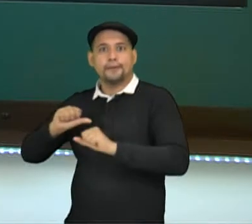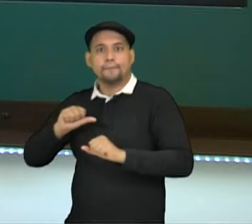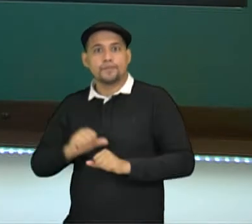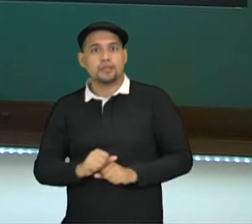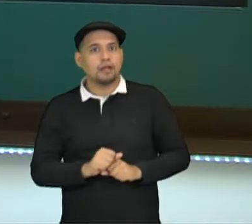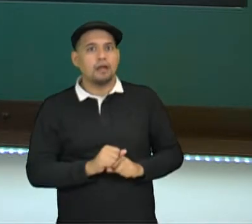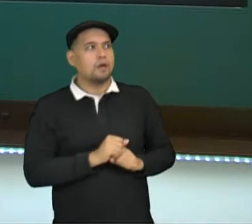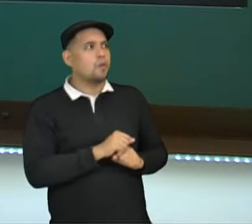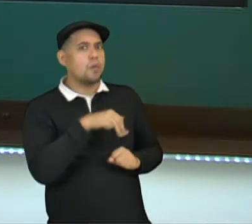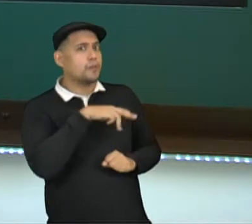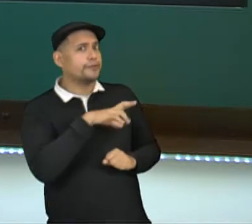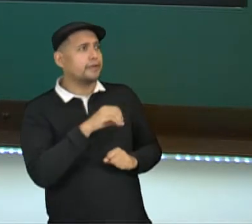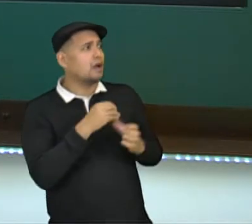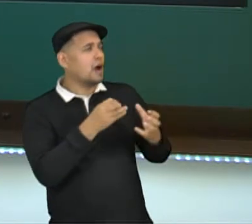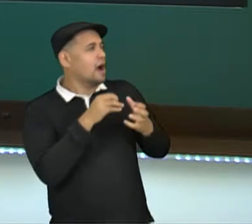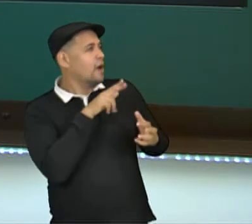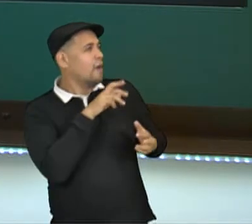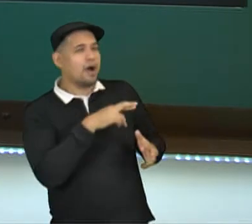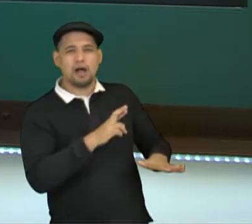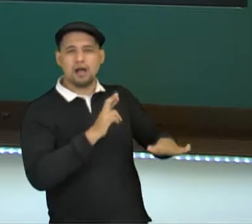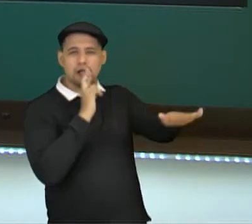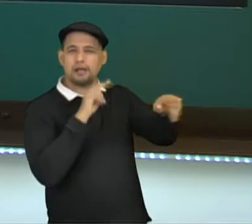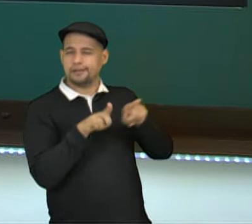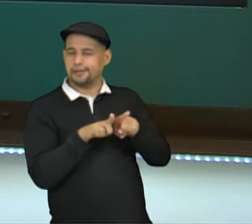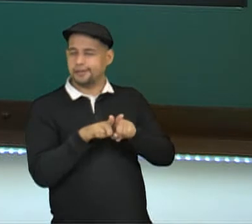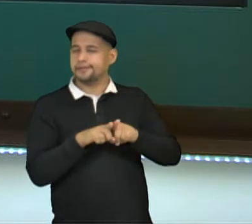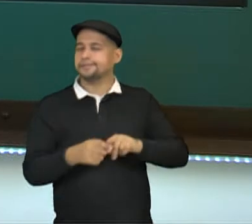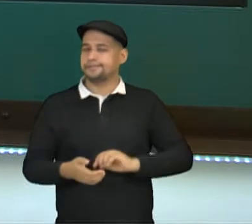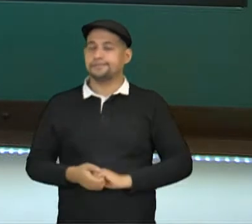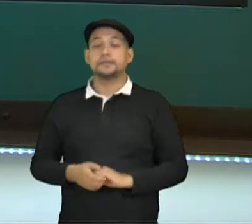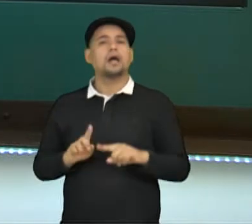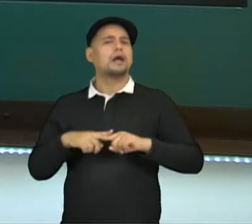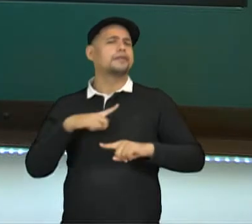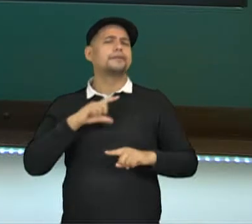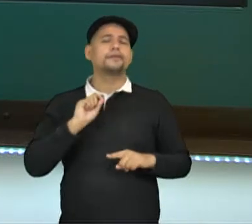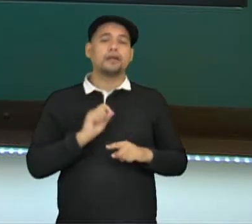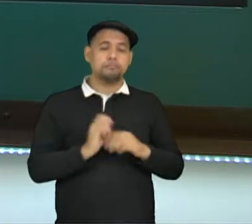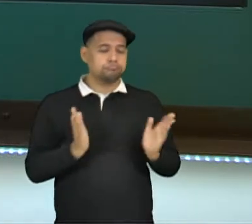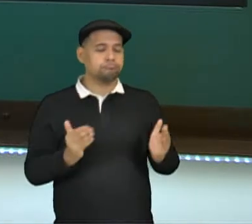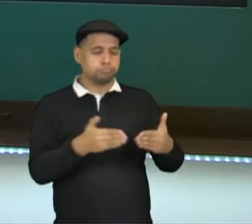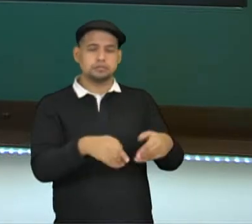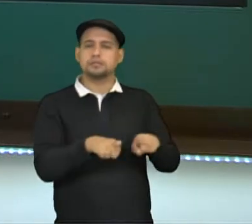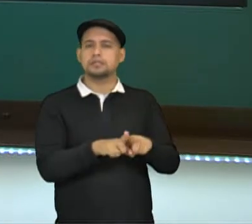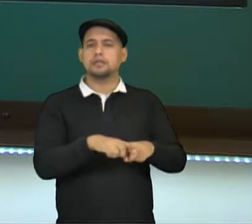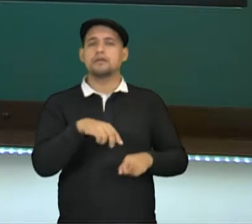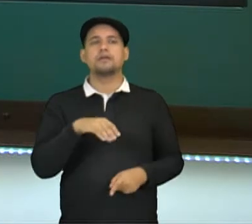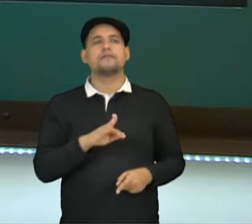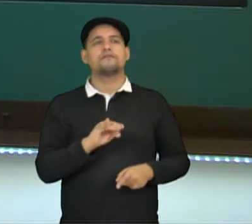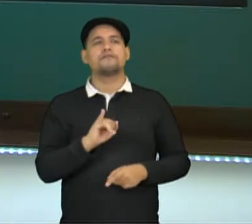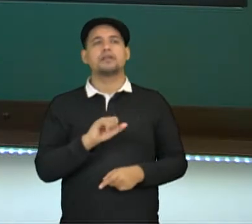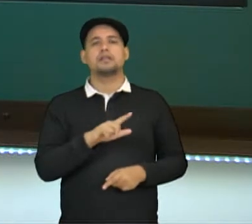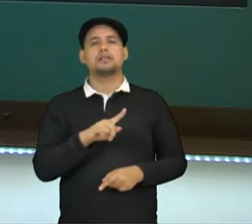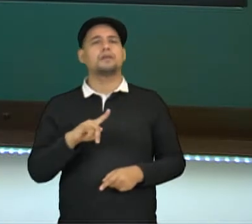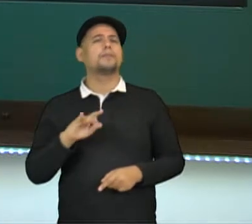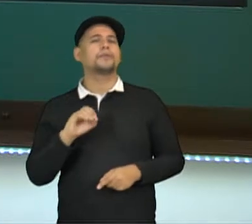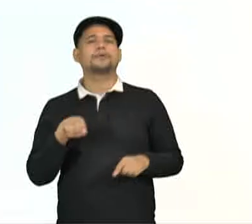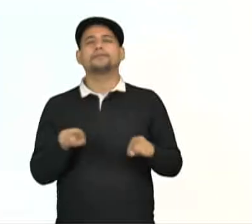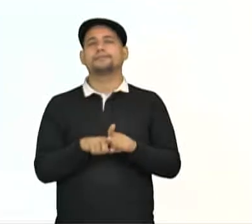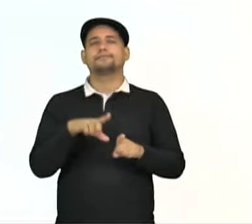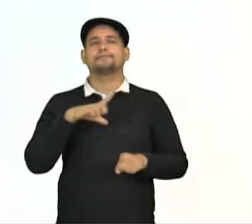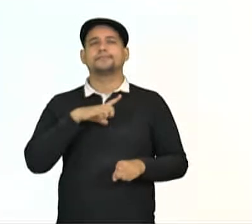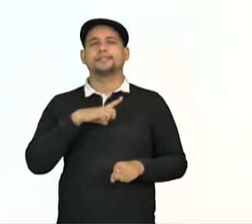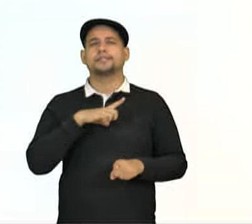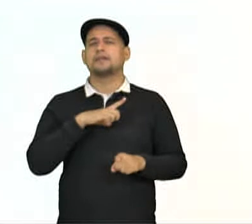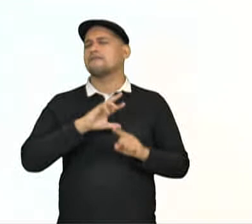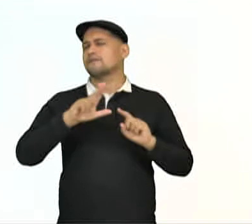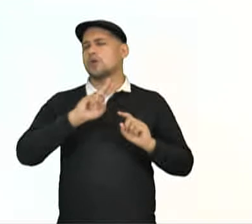infelizmente, usando a arte como pretexto para isso. E nós temos integrantes, Filippo Tommaso Marinetti, nós temos Umberto Bosconi,